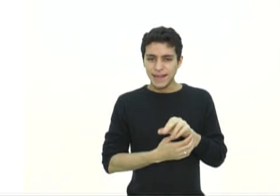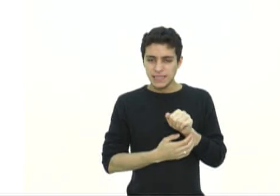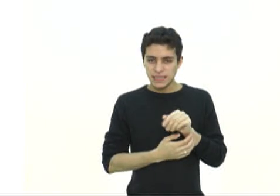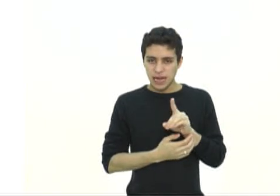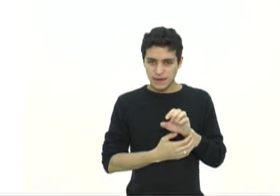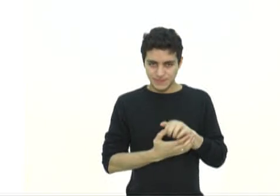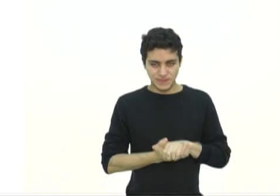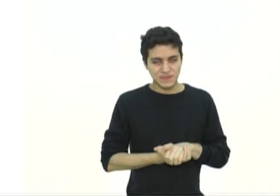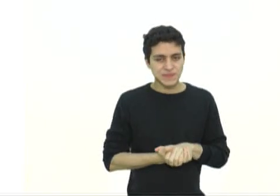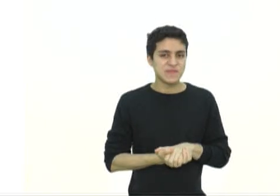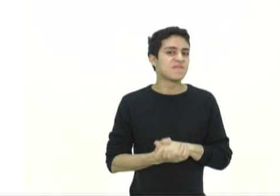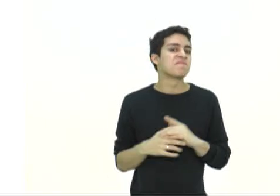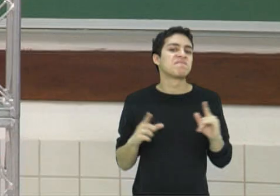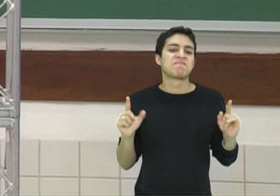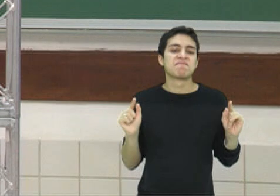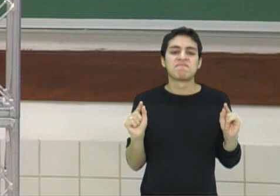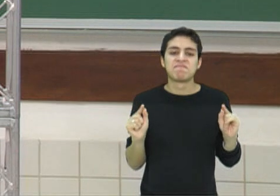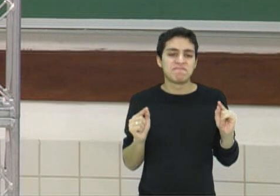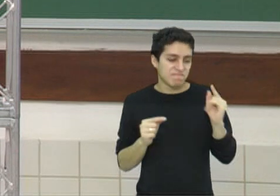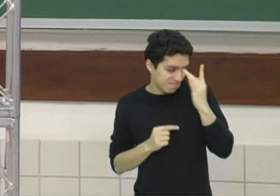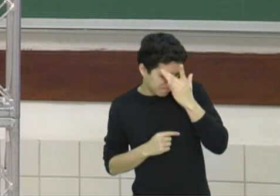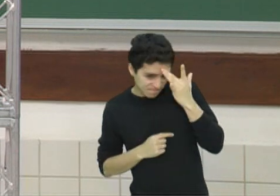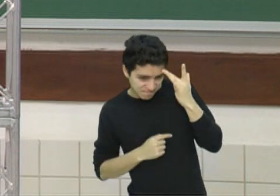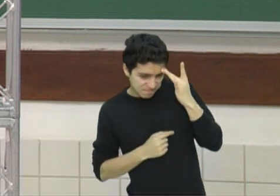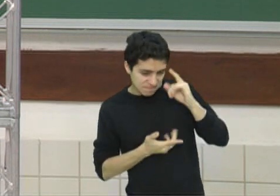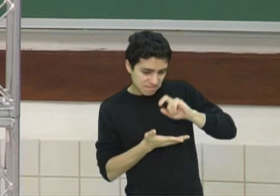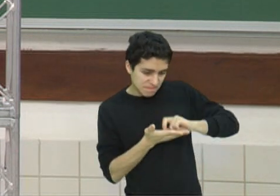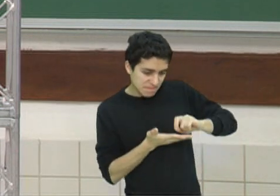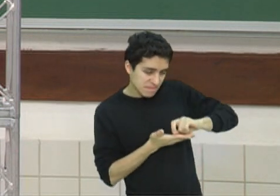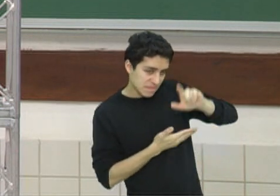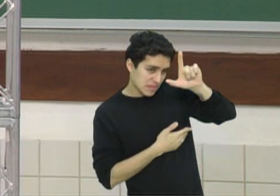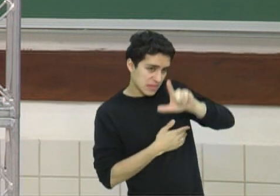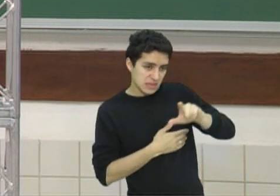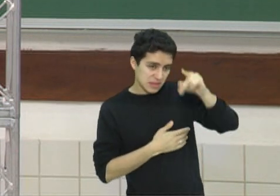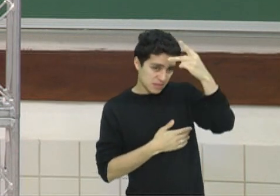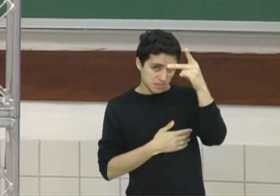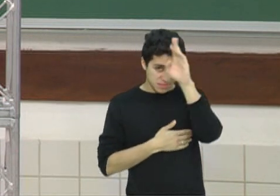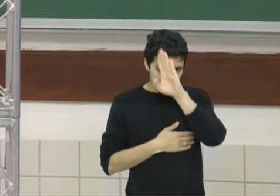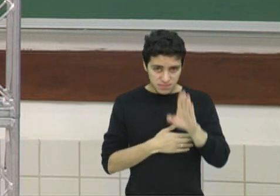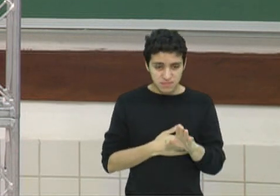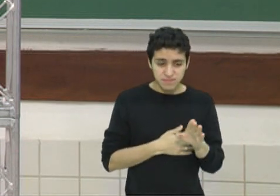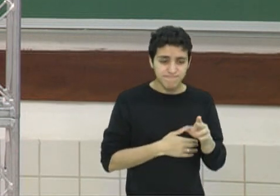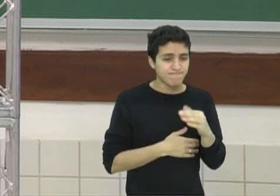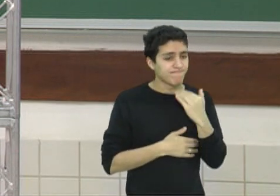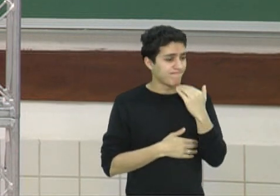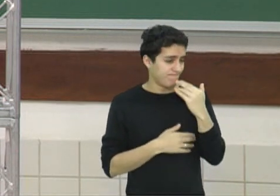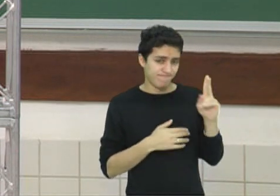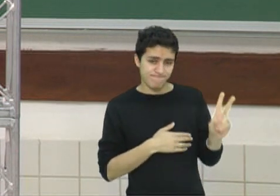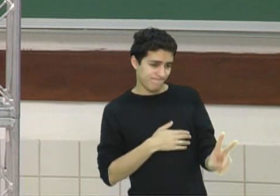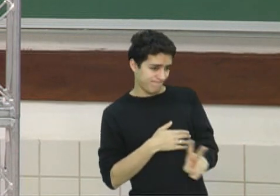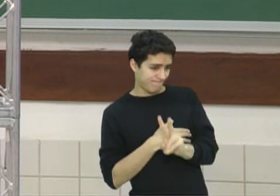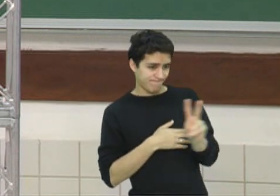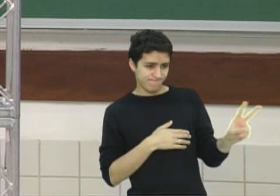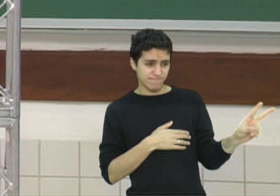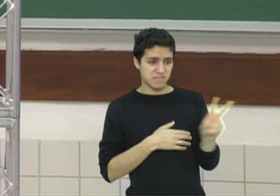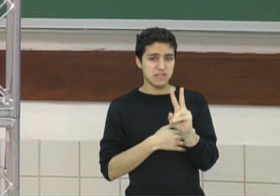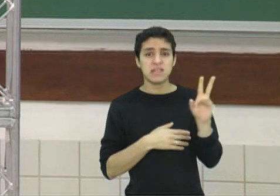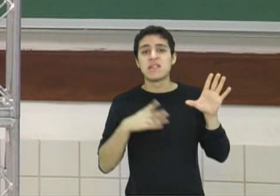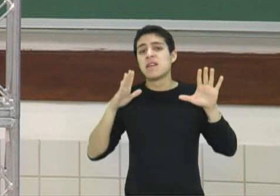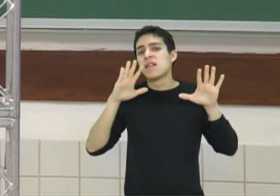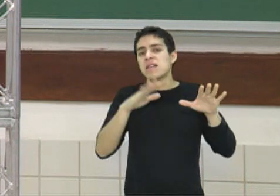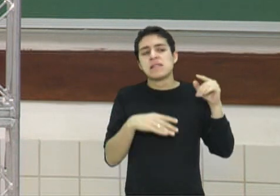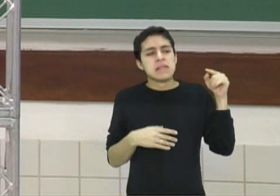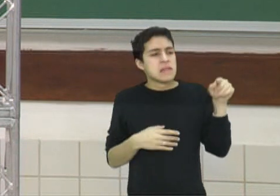ele foi uma pessoa da literatura brasileira que infelizmente não foi muito valorizado, mas ele era um homem